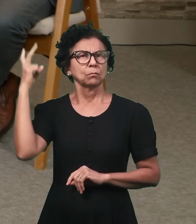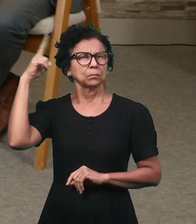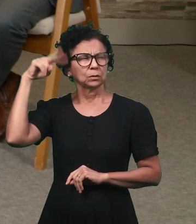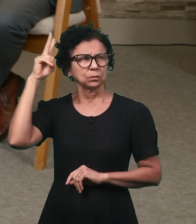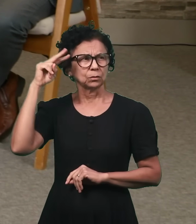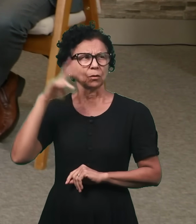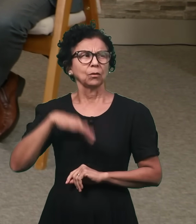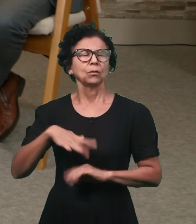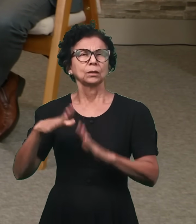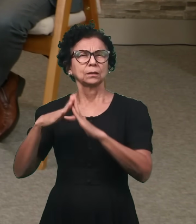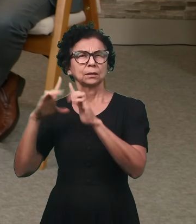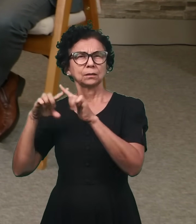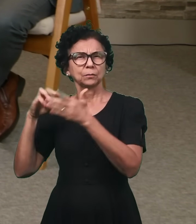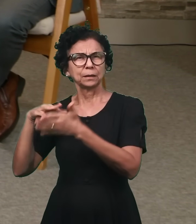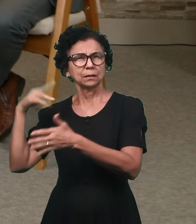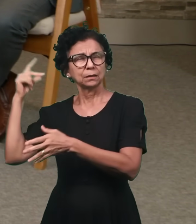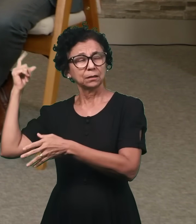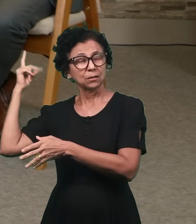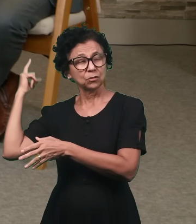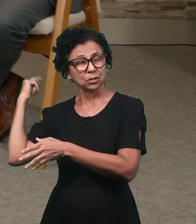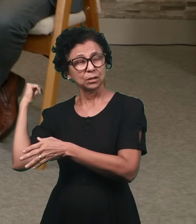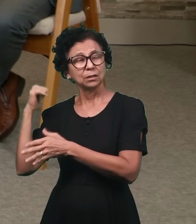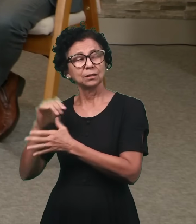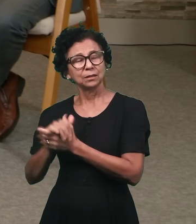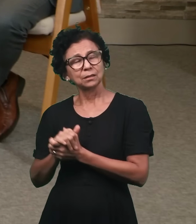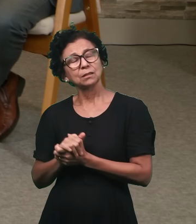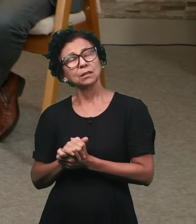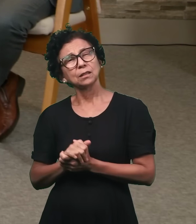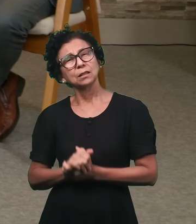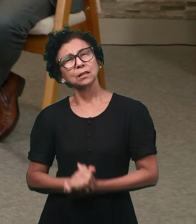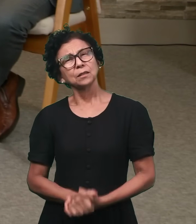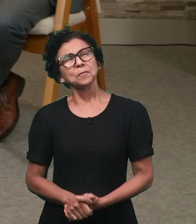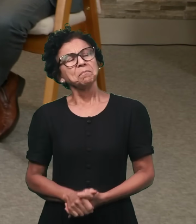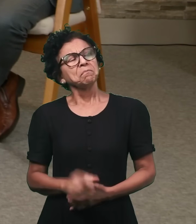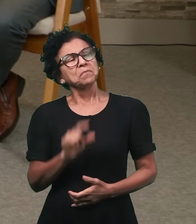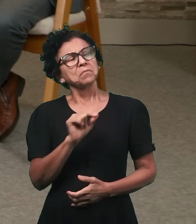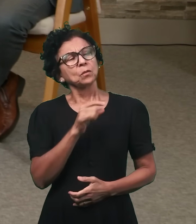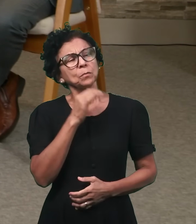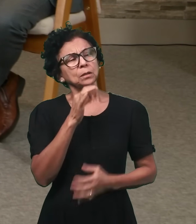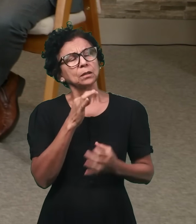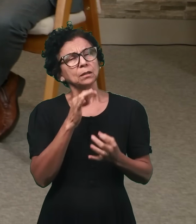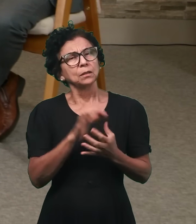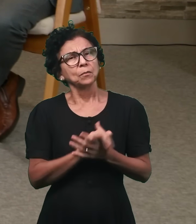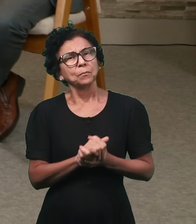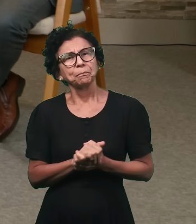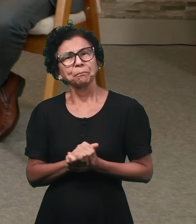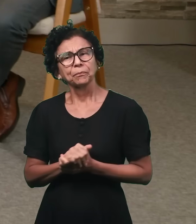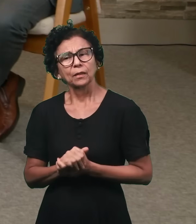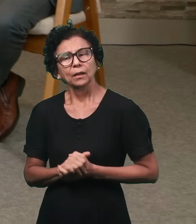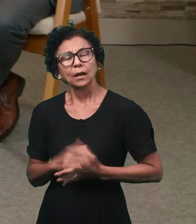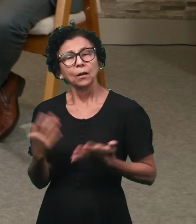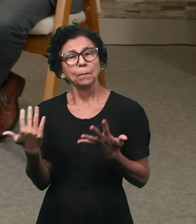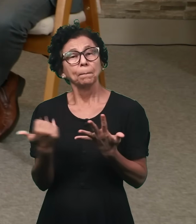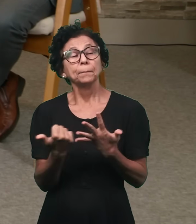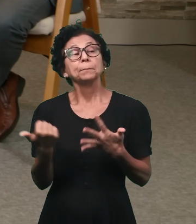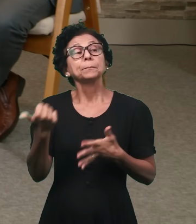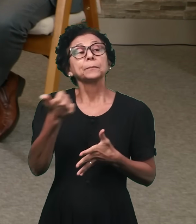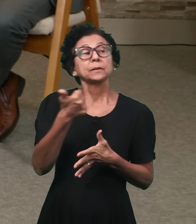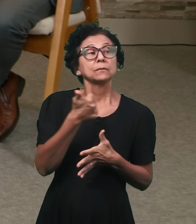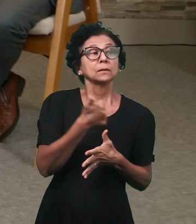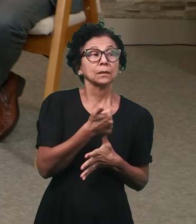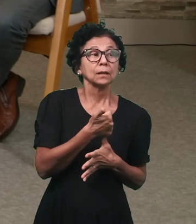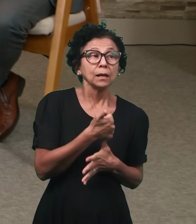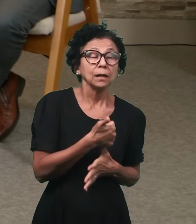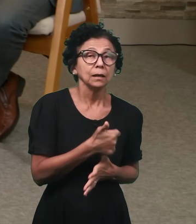Maranata. Fernando, você acha que é um privilégio? Você sente que muitas coisas que hoje vieram